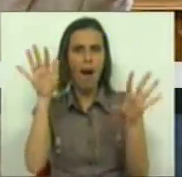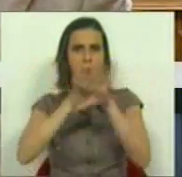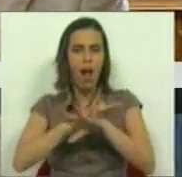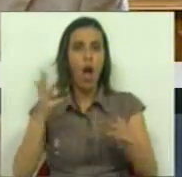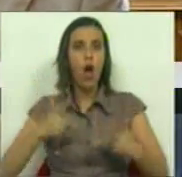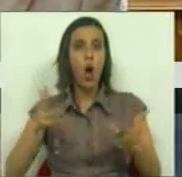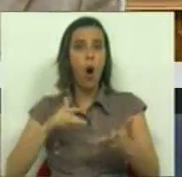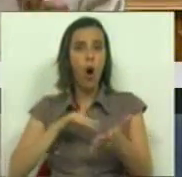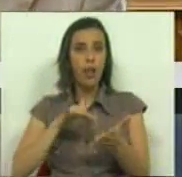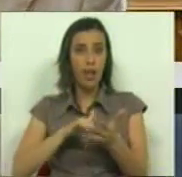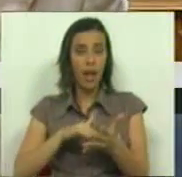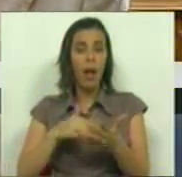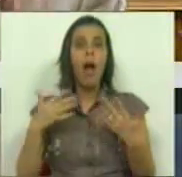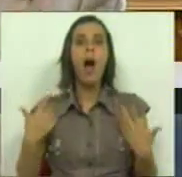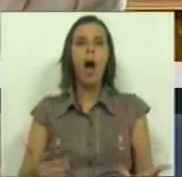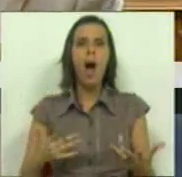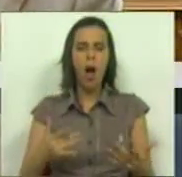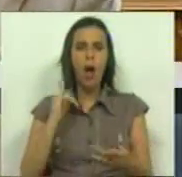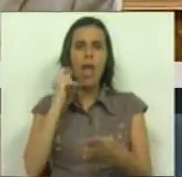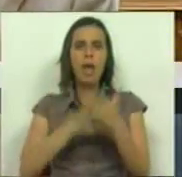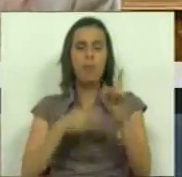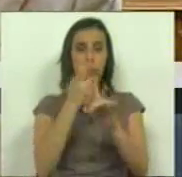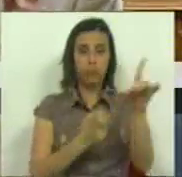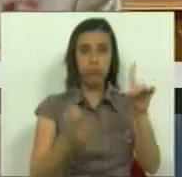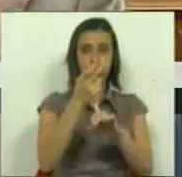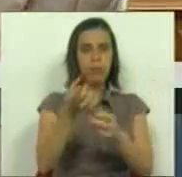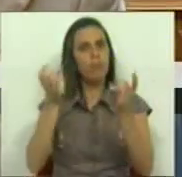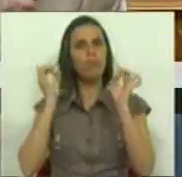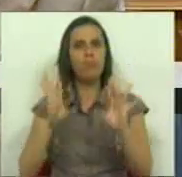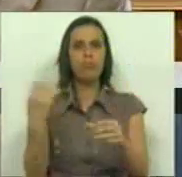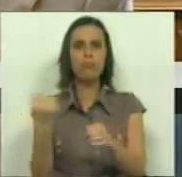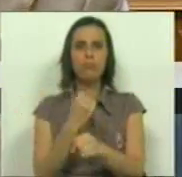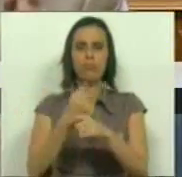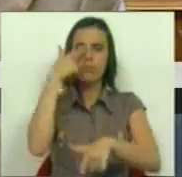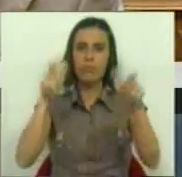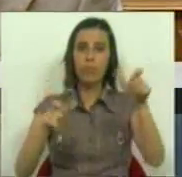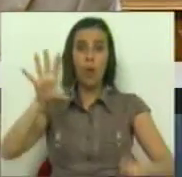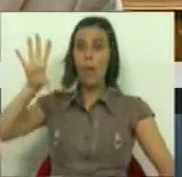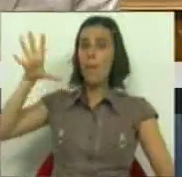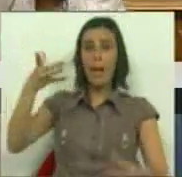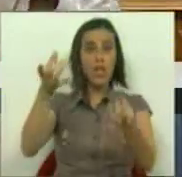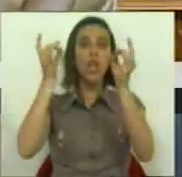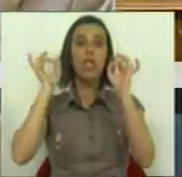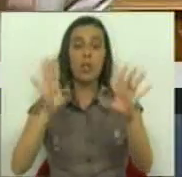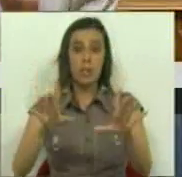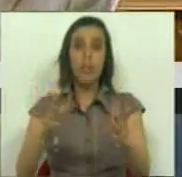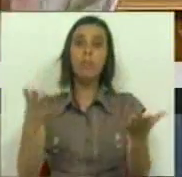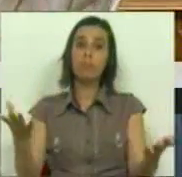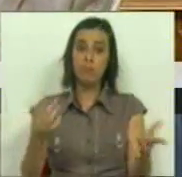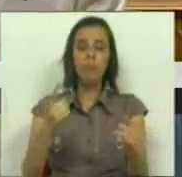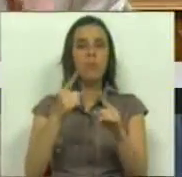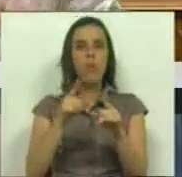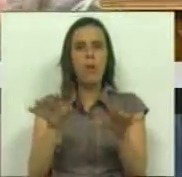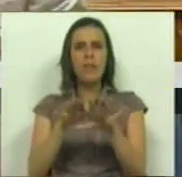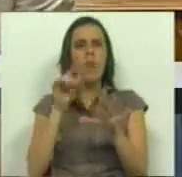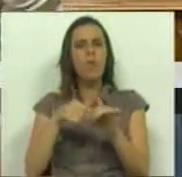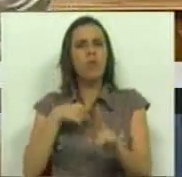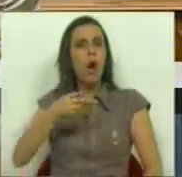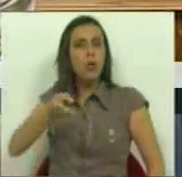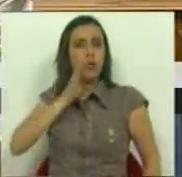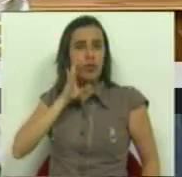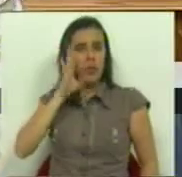as contas e agora aumentam os impostos e são despedidos trabalhadores naquele país, exatamente num filme que nós